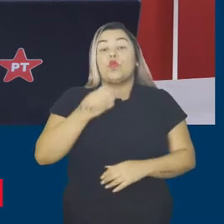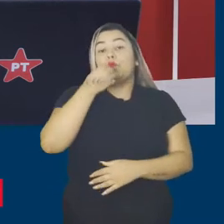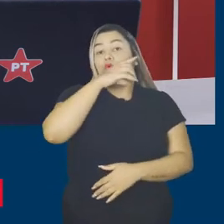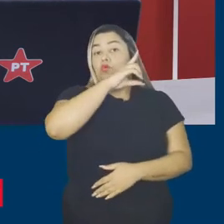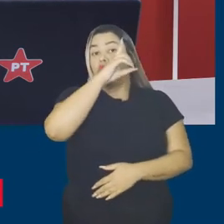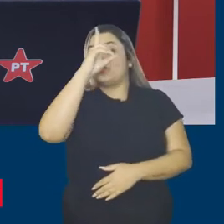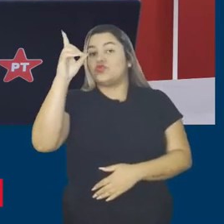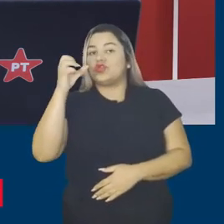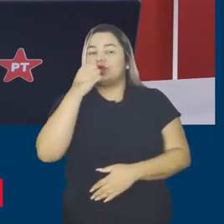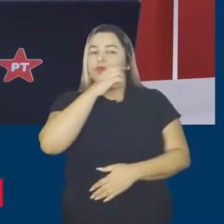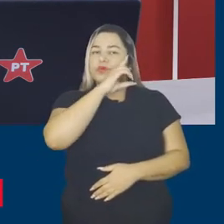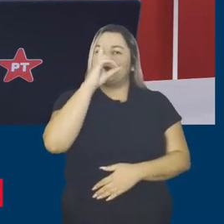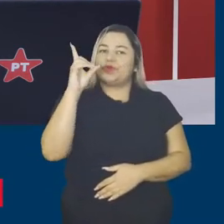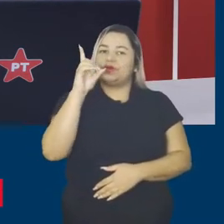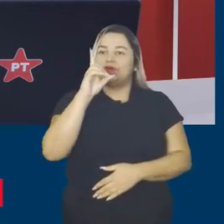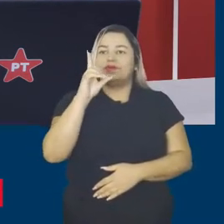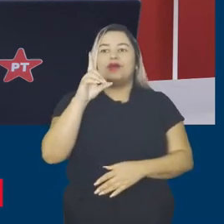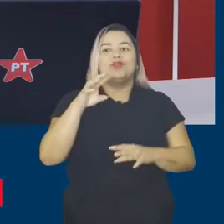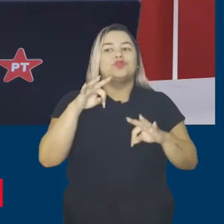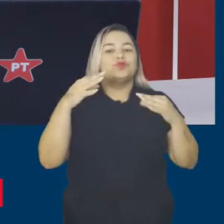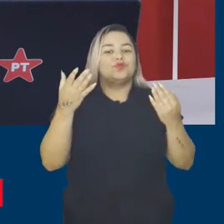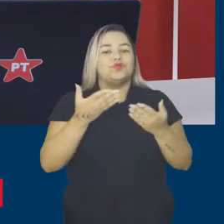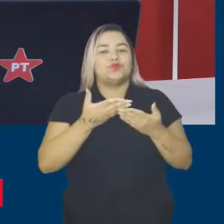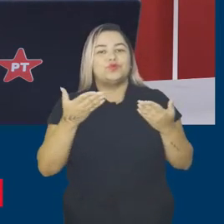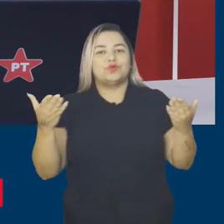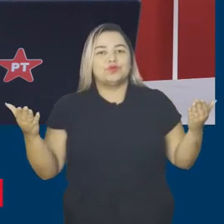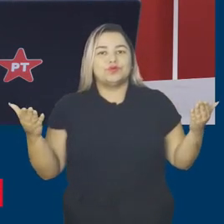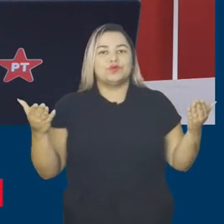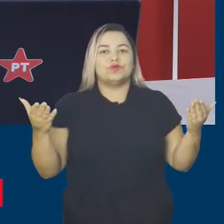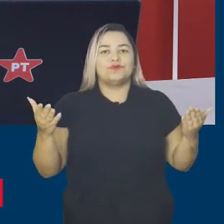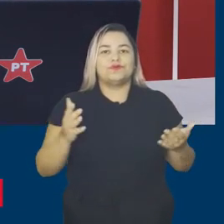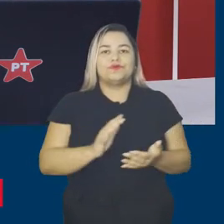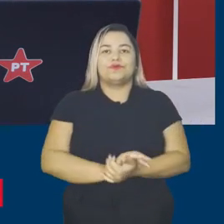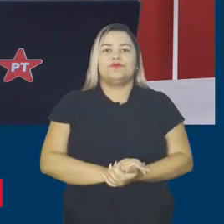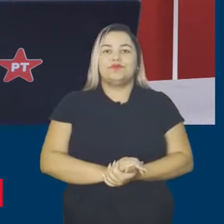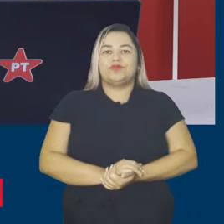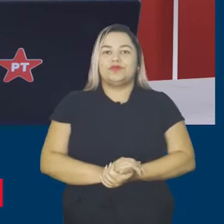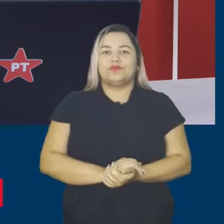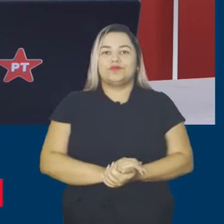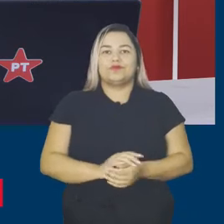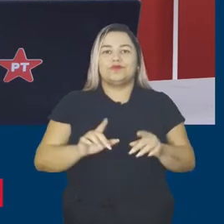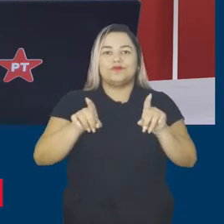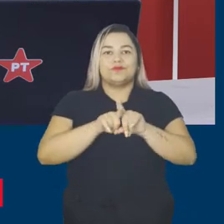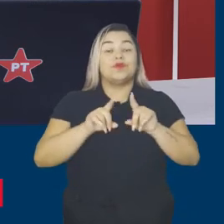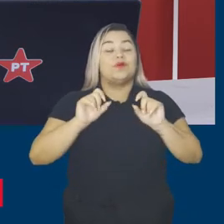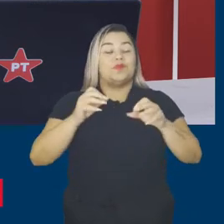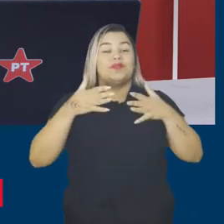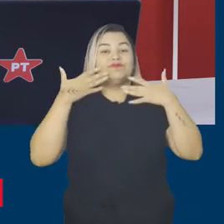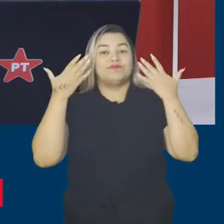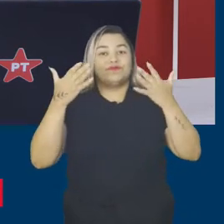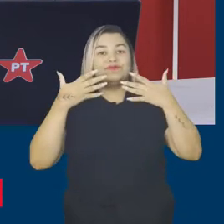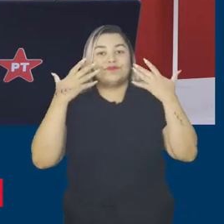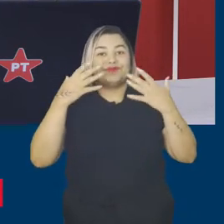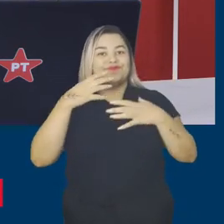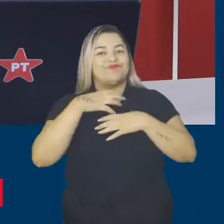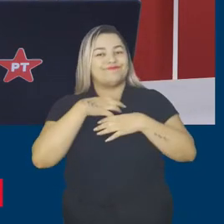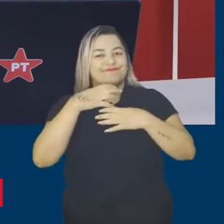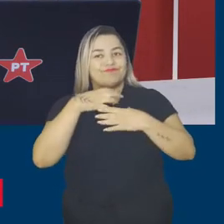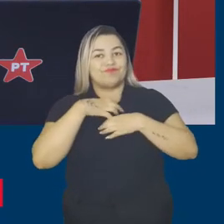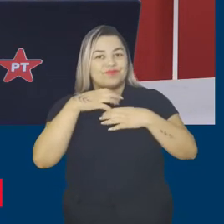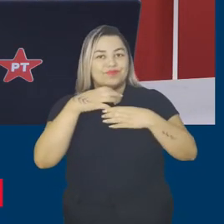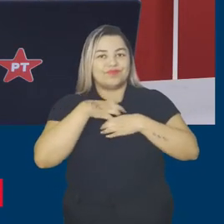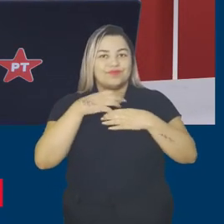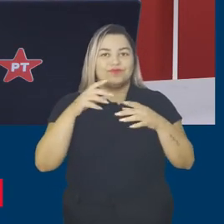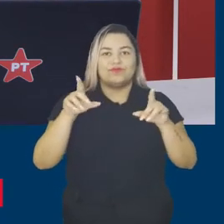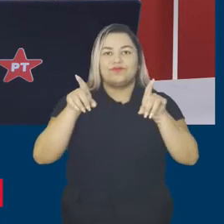Bom dia, Amanda, bom dia a todas, todos, todes. Uma alegria estar aqui com vocês de novo e